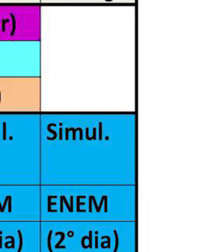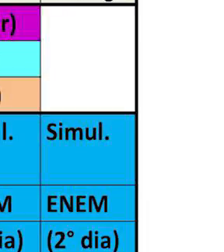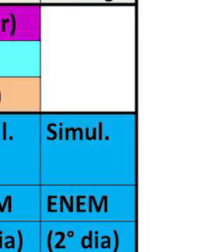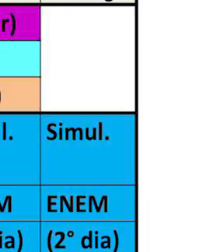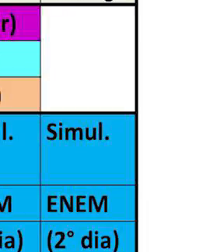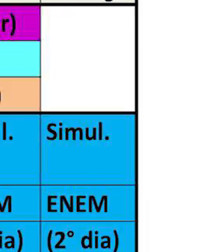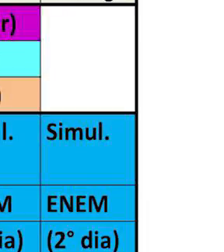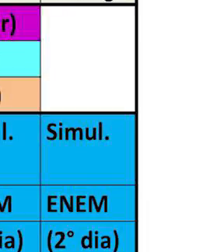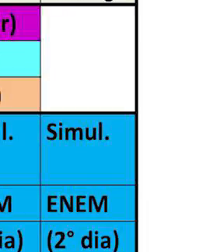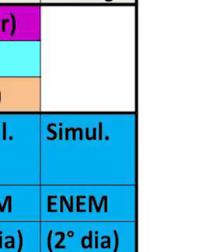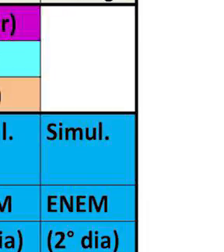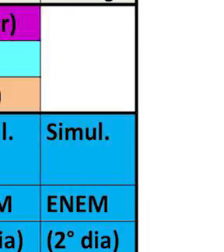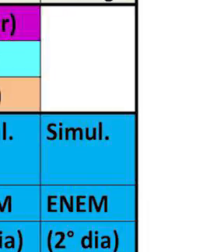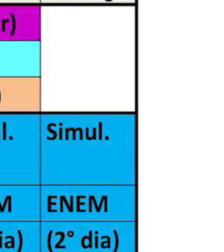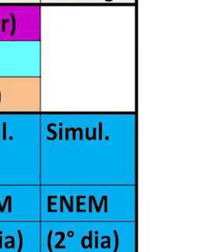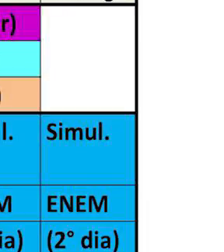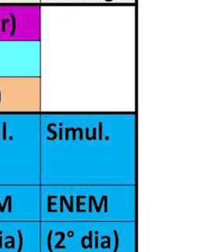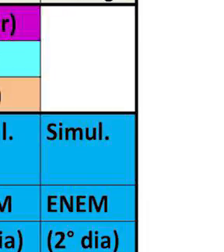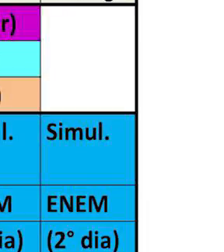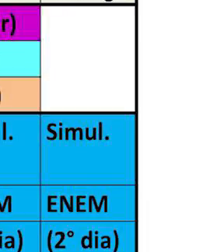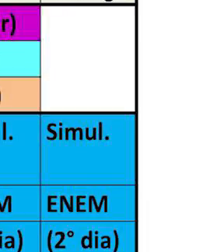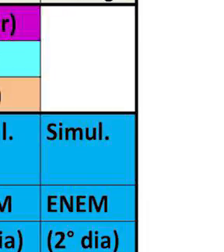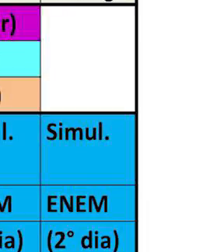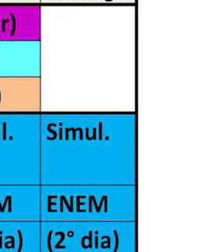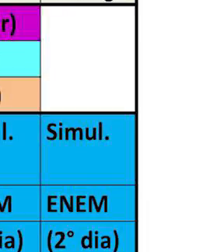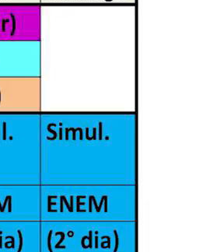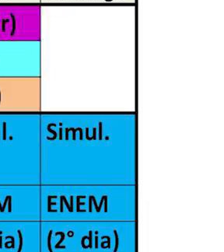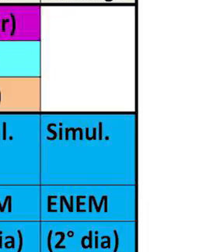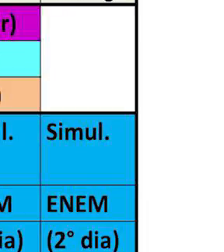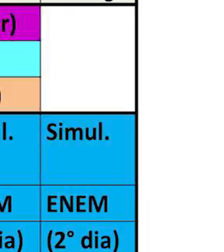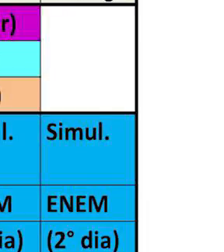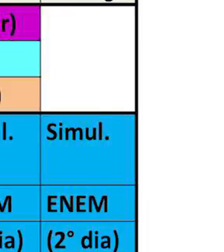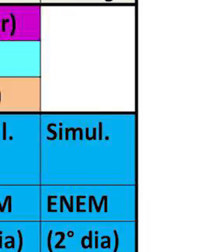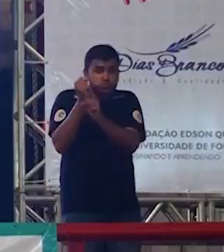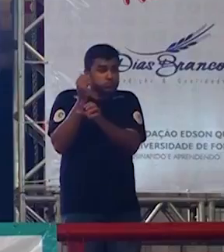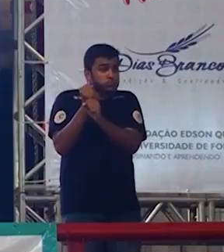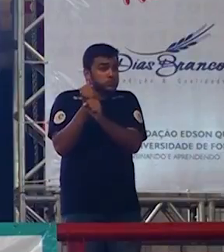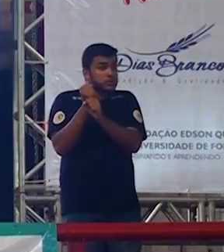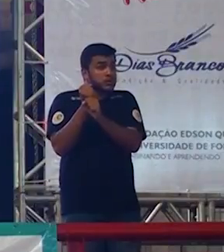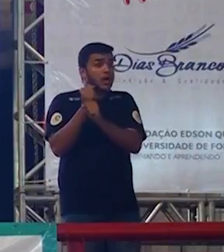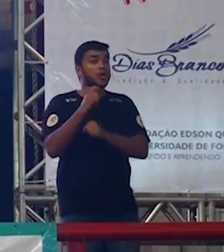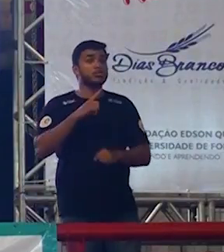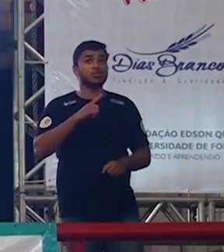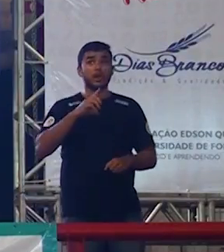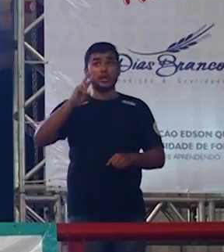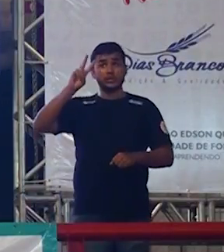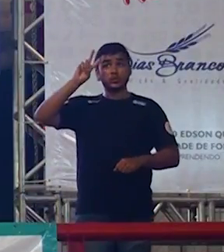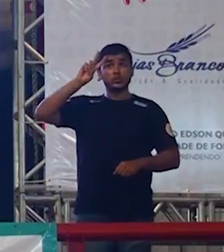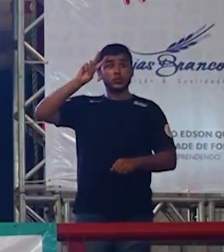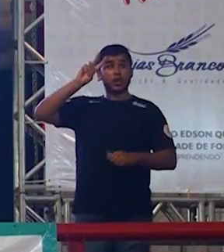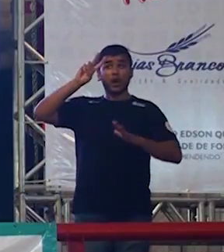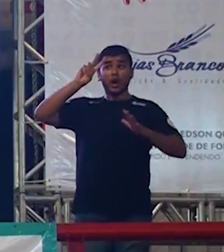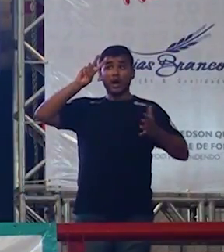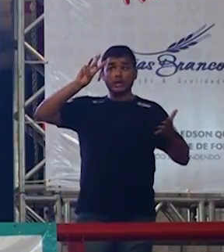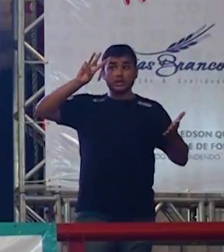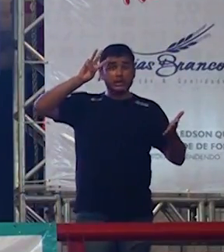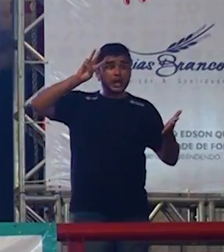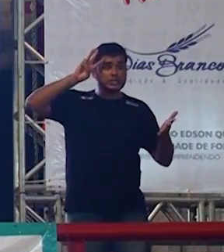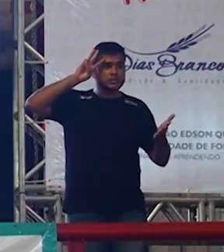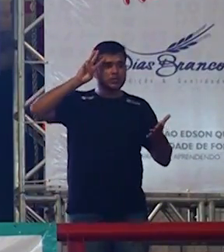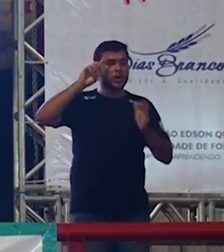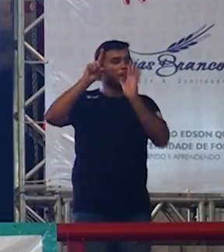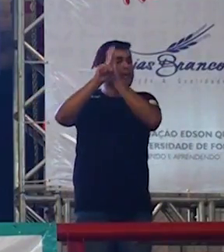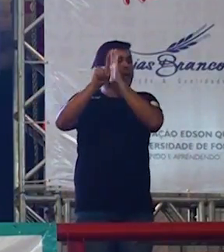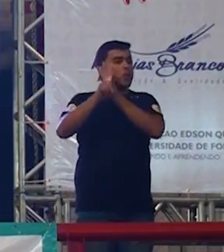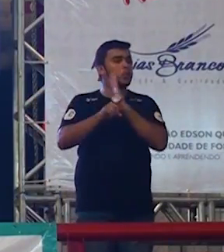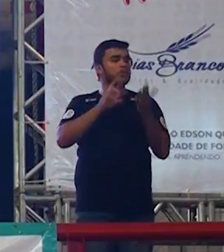revisão. Como? Se eu estudei modelos atômicos na teoria, segunda-feira, na terça eu vou fazer questões.